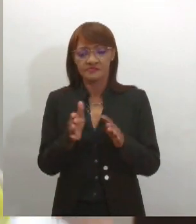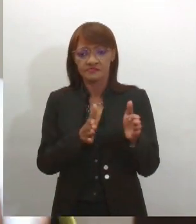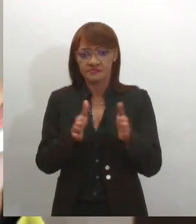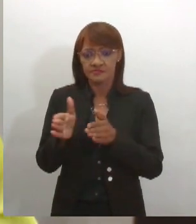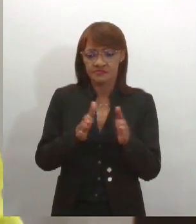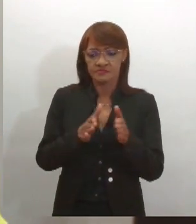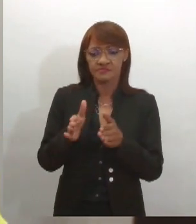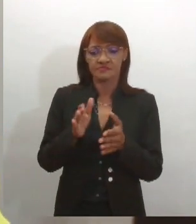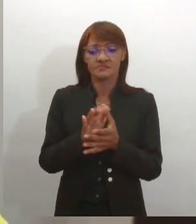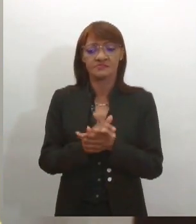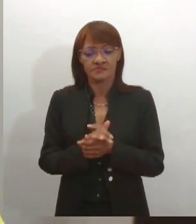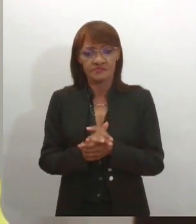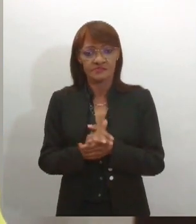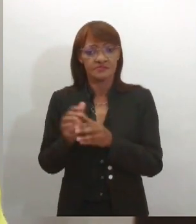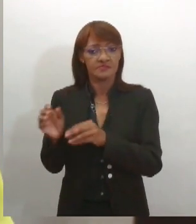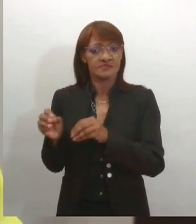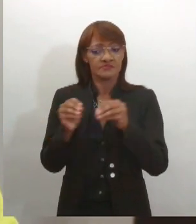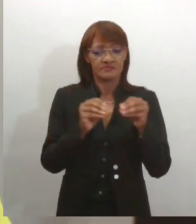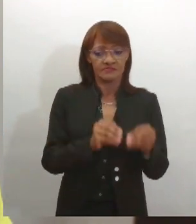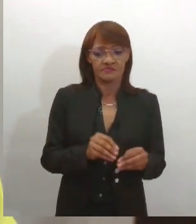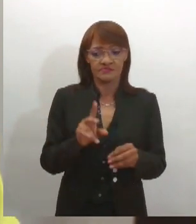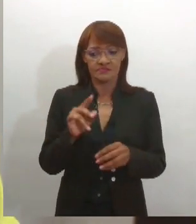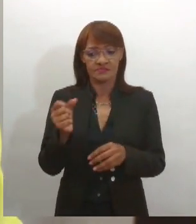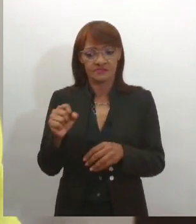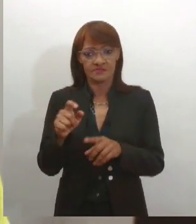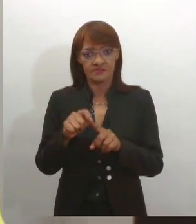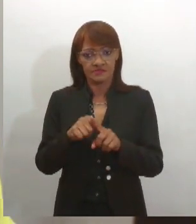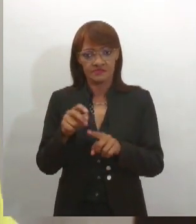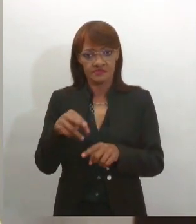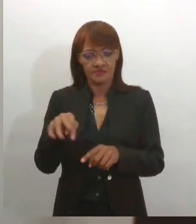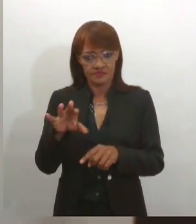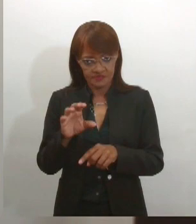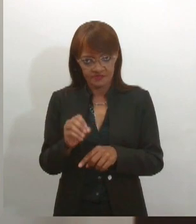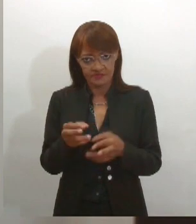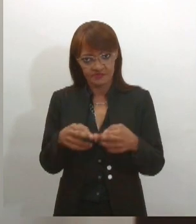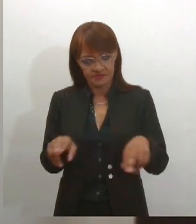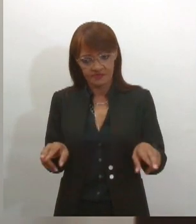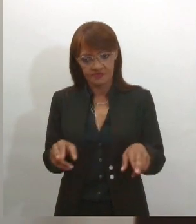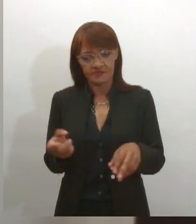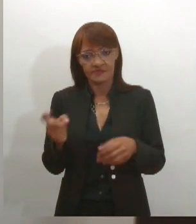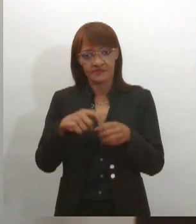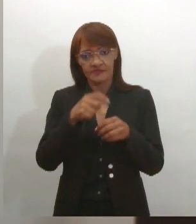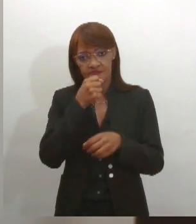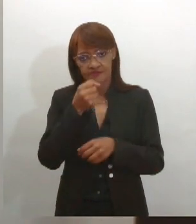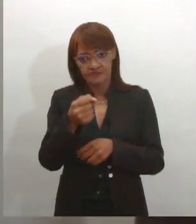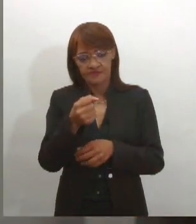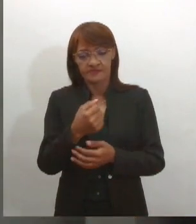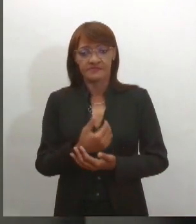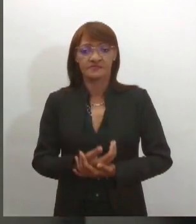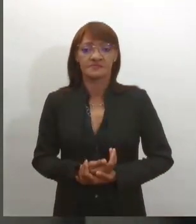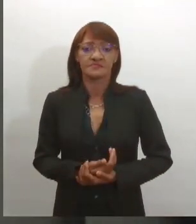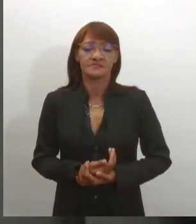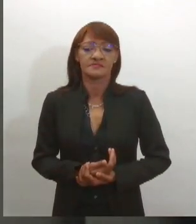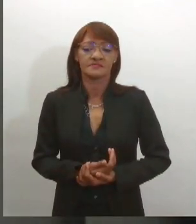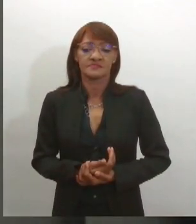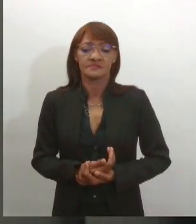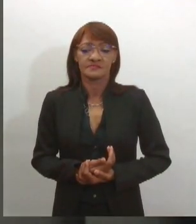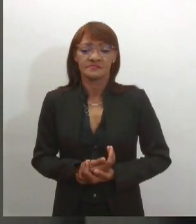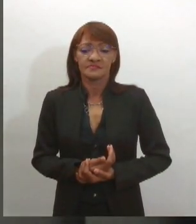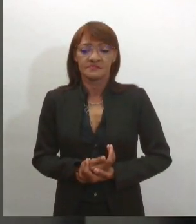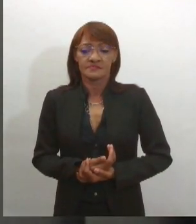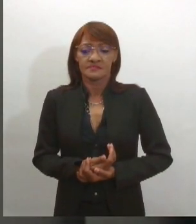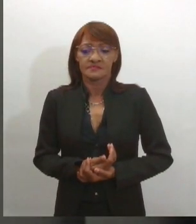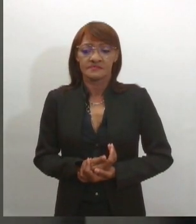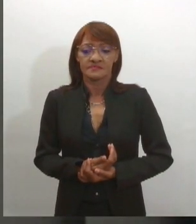outro local tem até o dia 8 de Maio para resolver isso segue no estúdio Obrigada